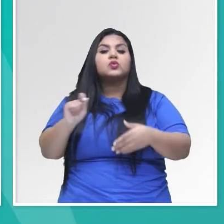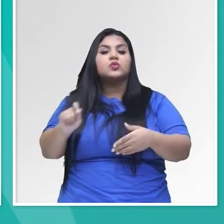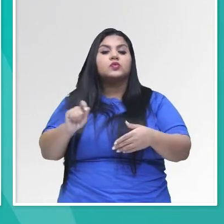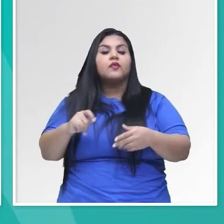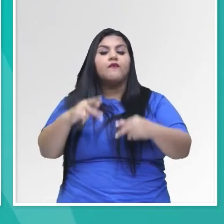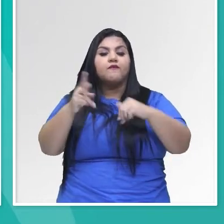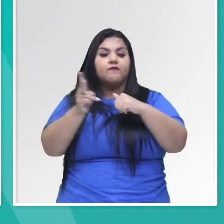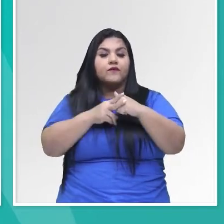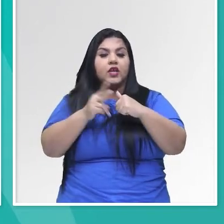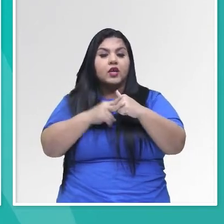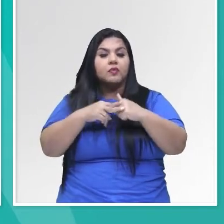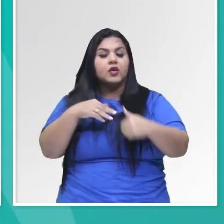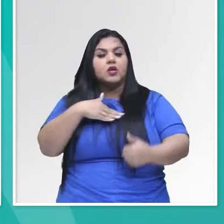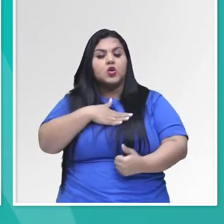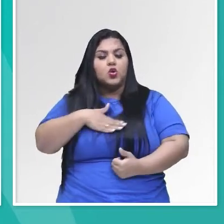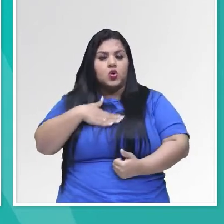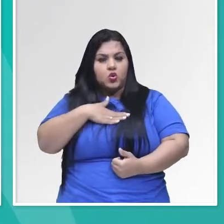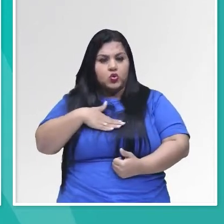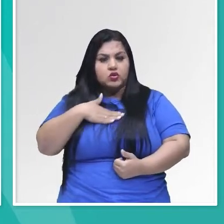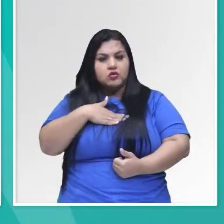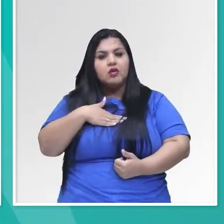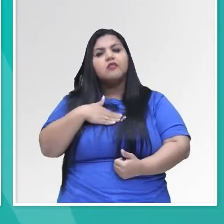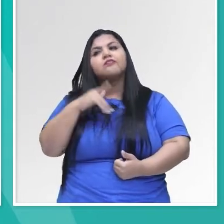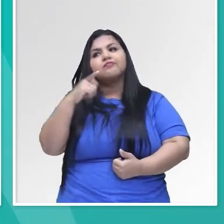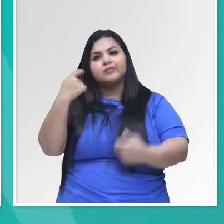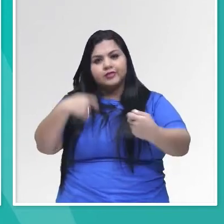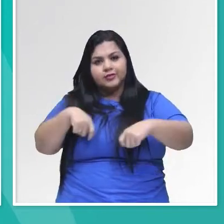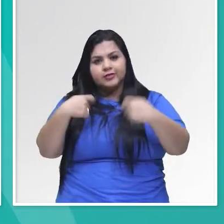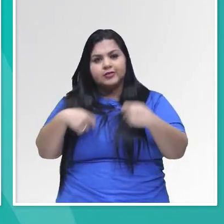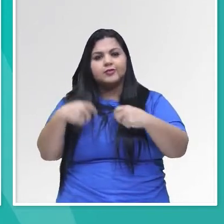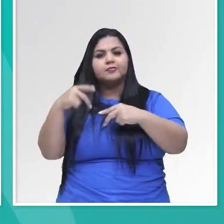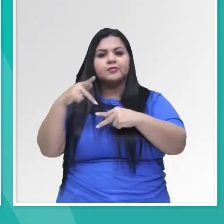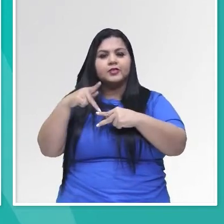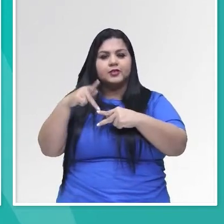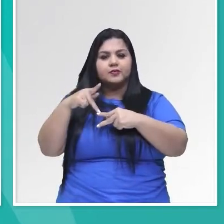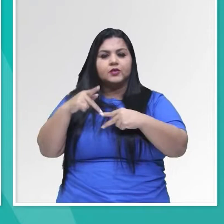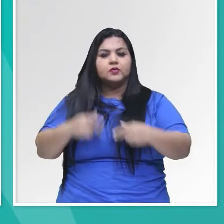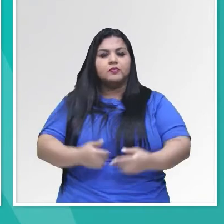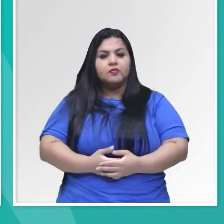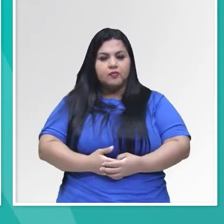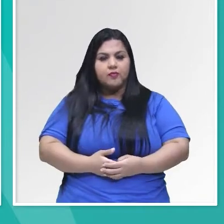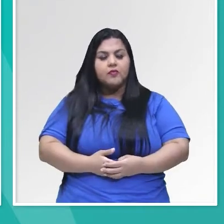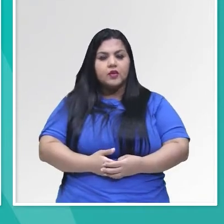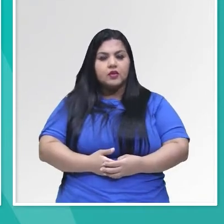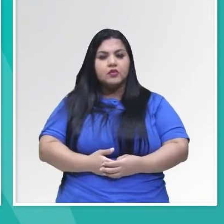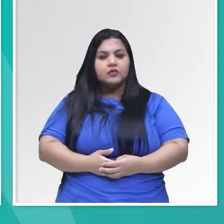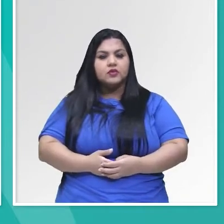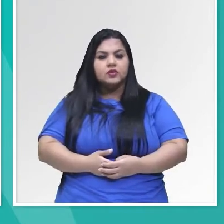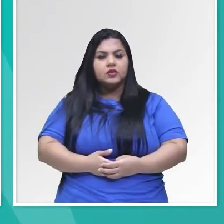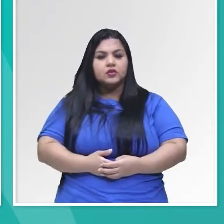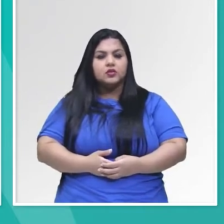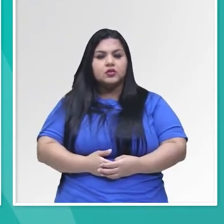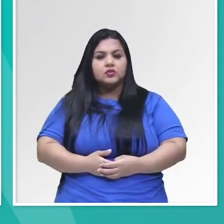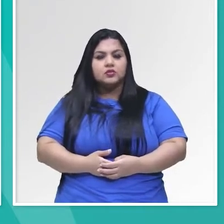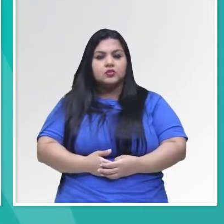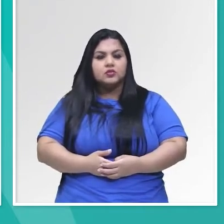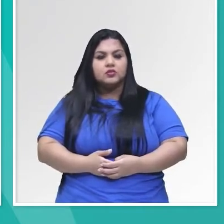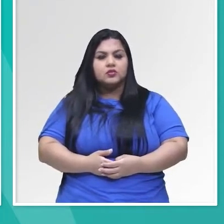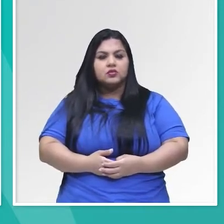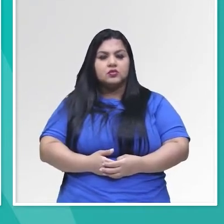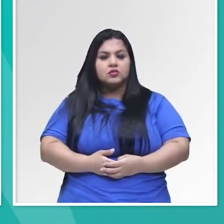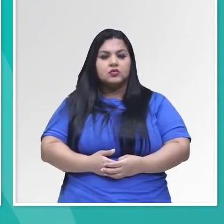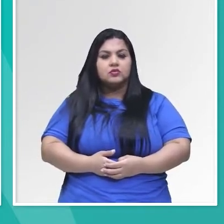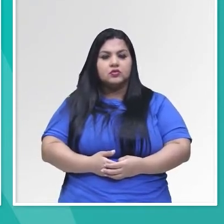verbo gostar pede a preposição. Qual é a preposição? De, não é isso? Olha, a